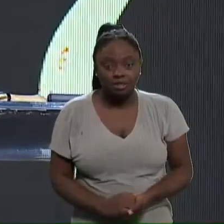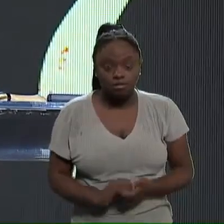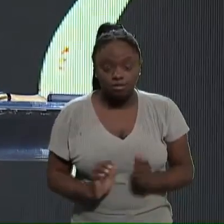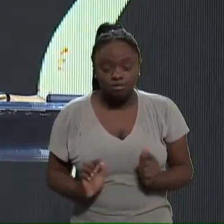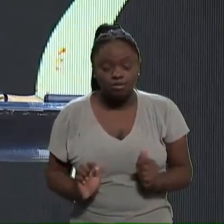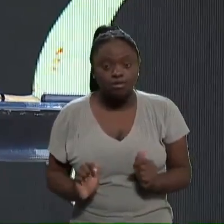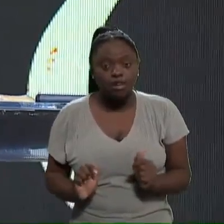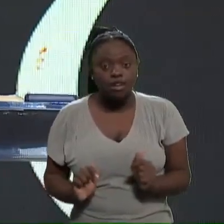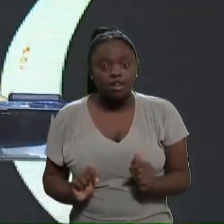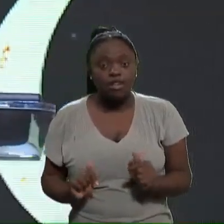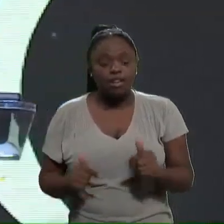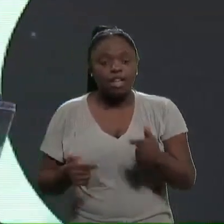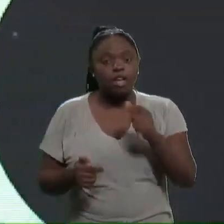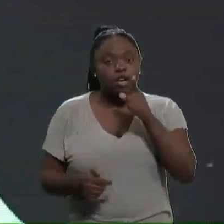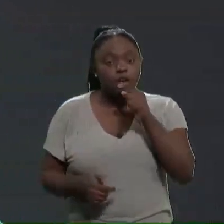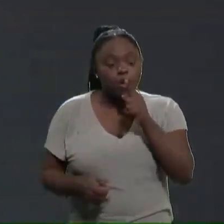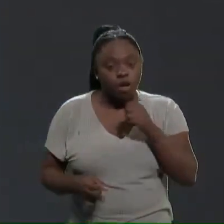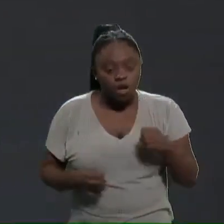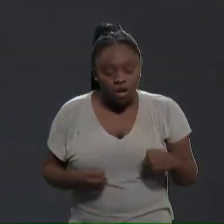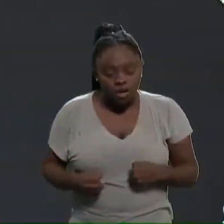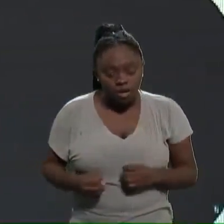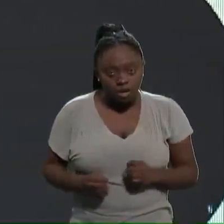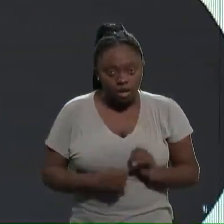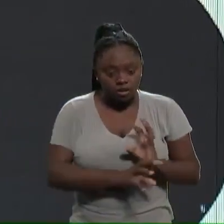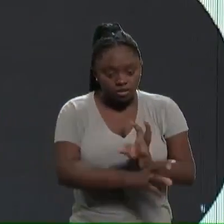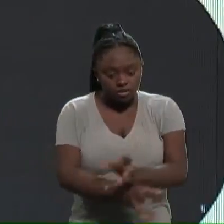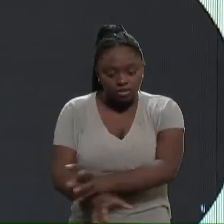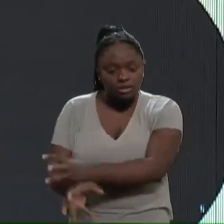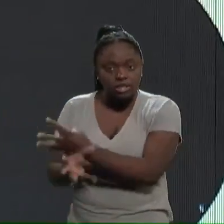Farei brotar rios na terra seca.